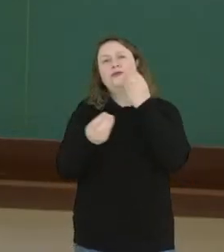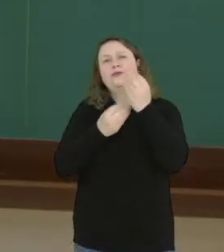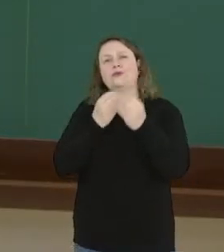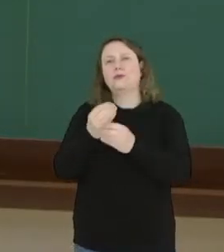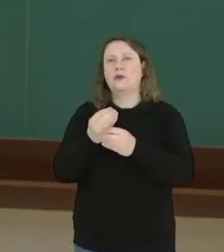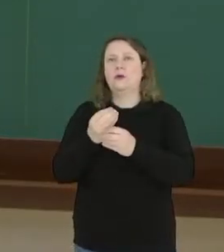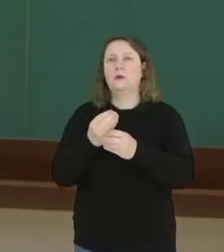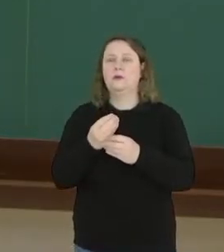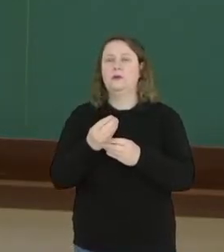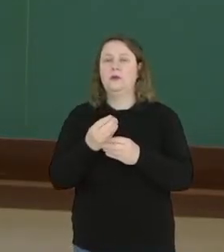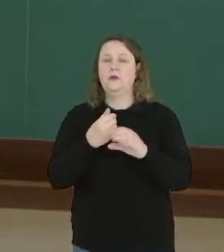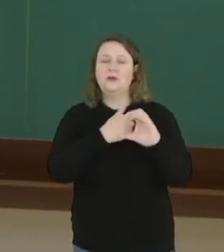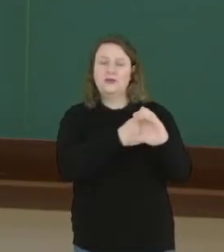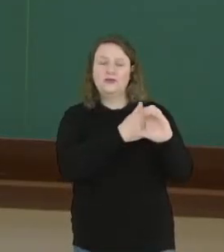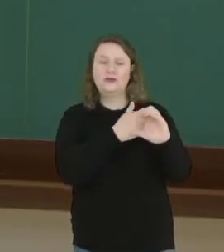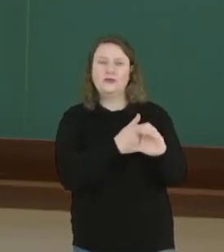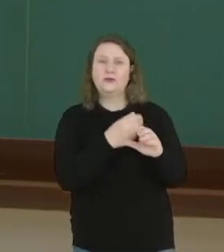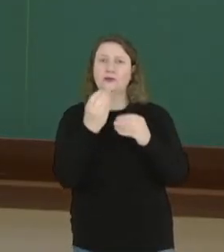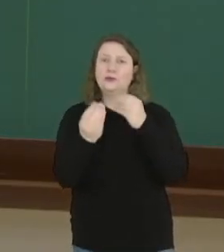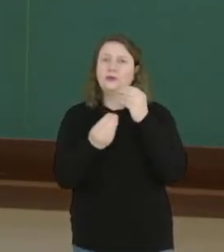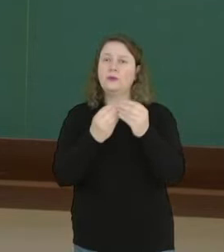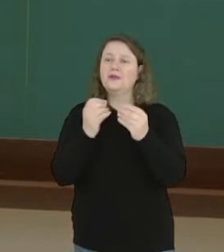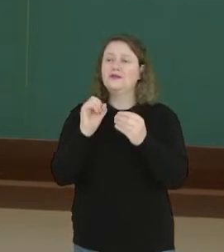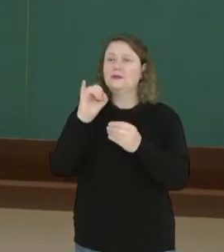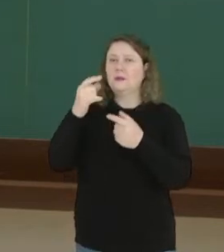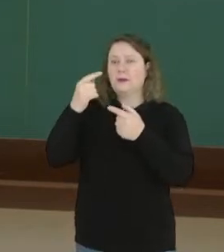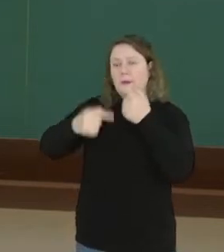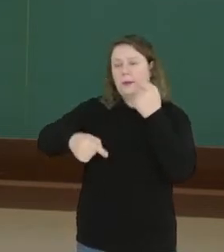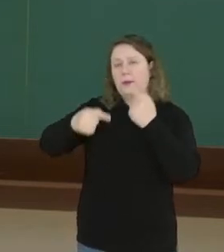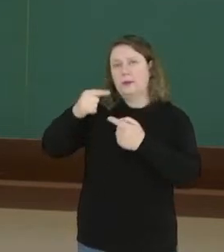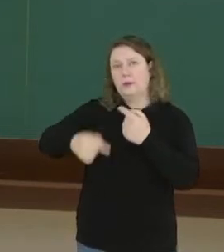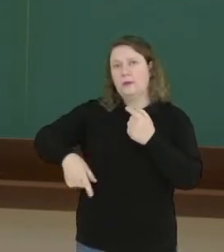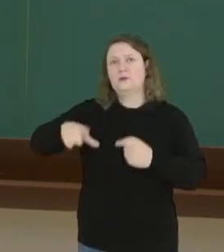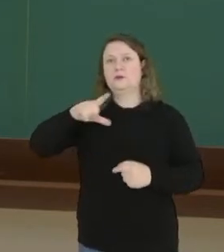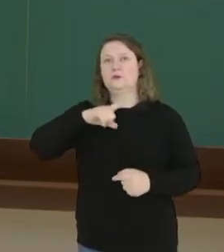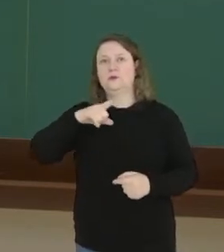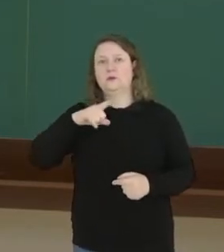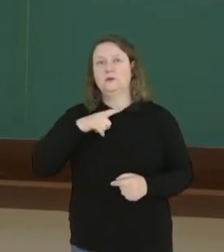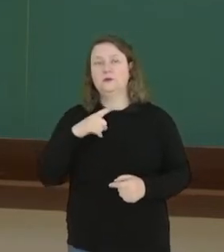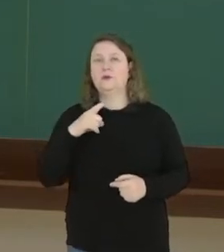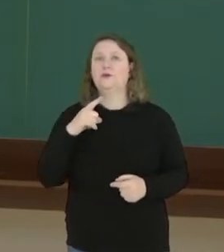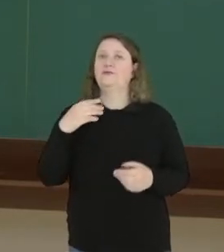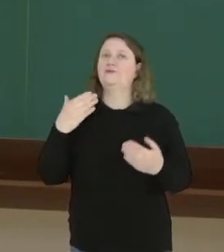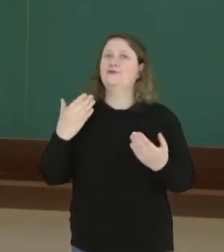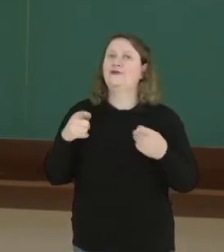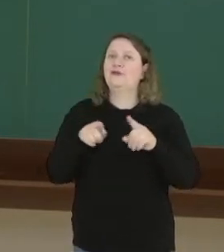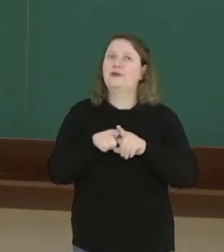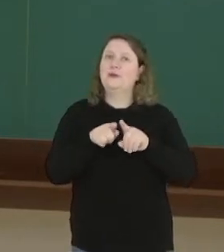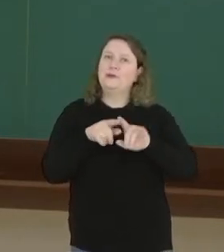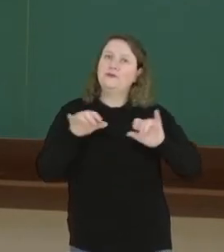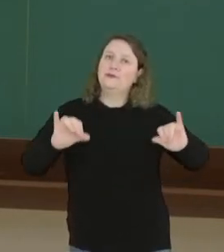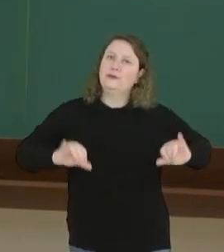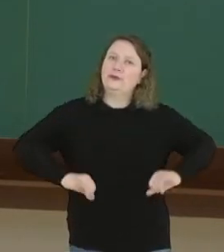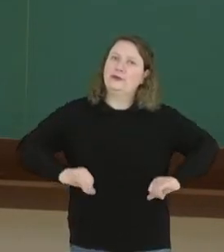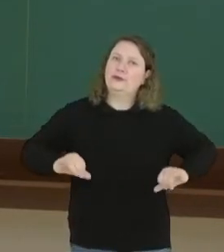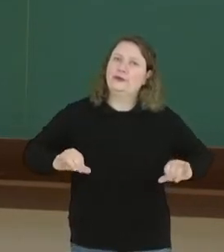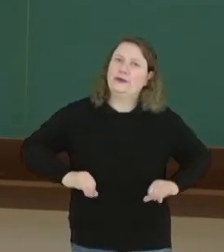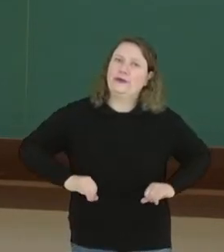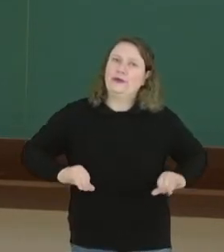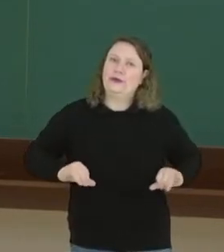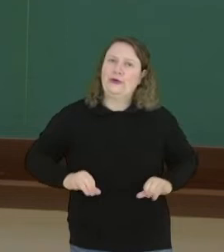era uma religião proibida e, diga-se de passagem, além de proibida, perseguida também, né? Muitos cristãos